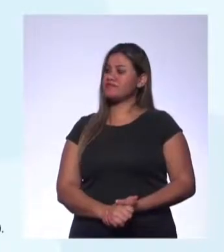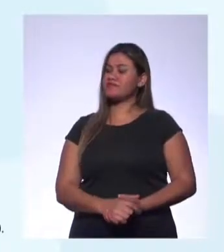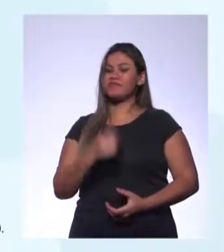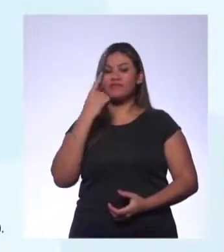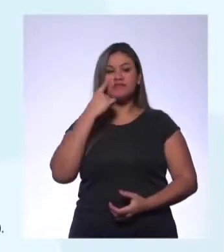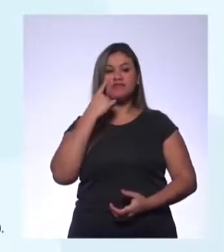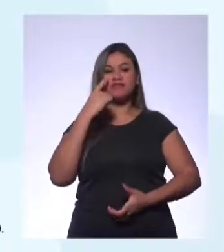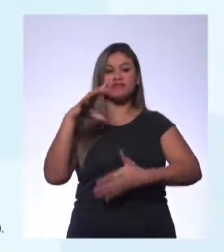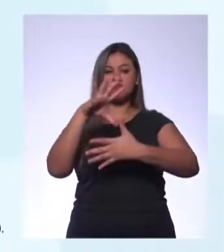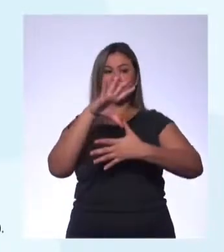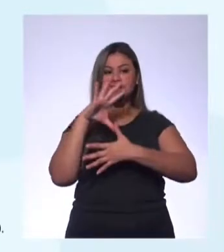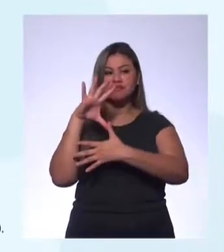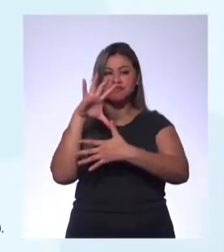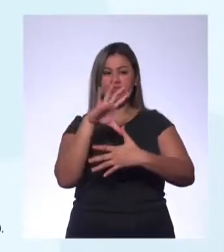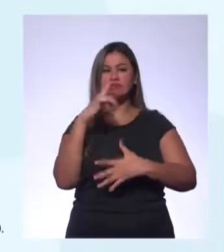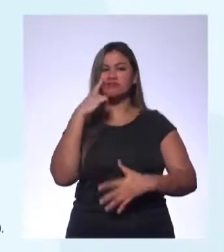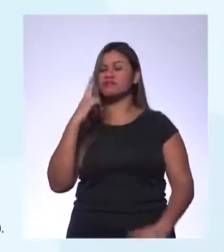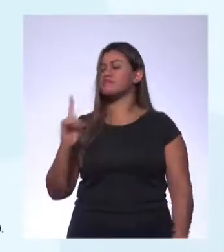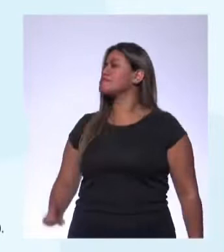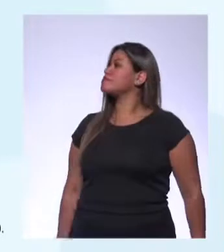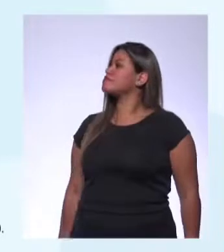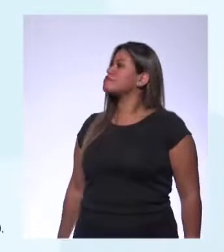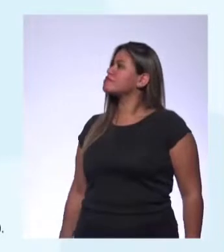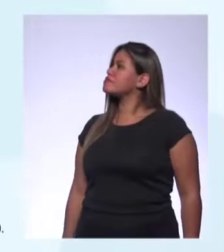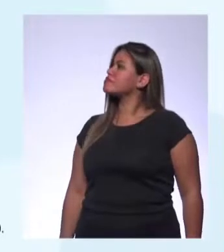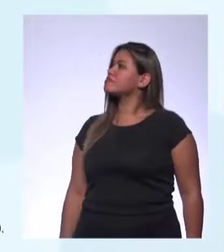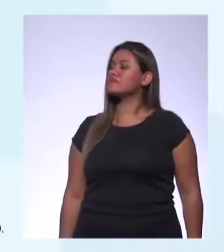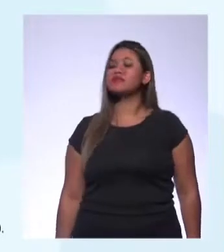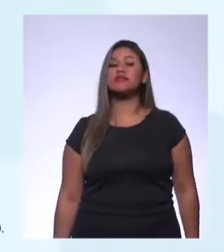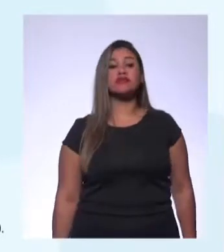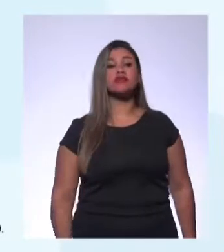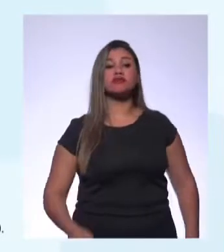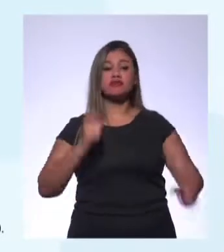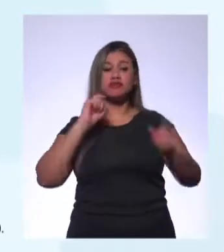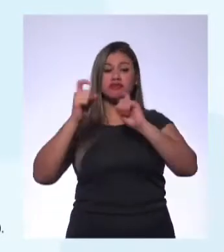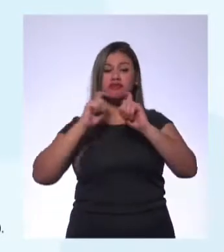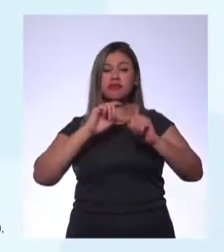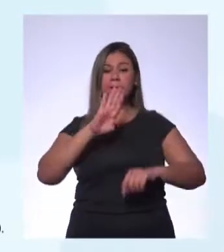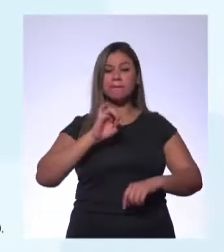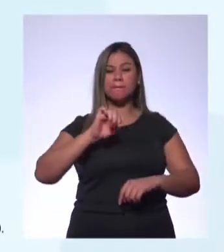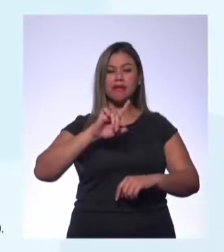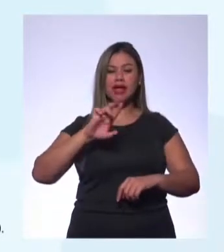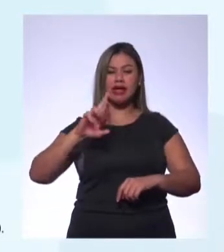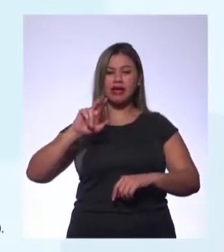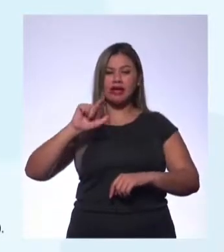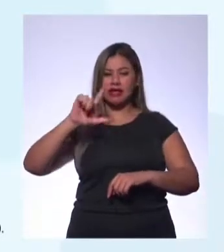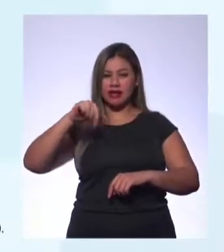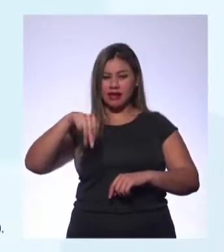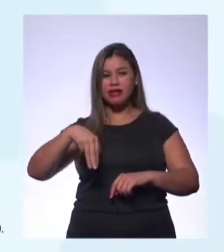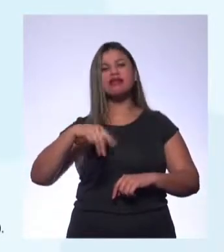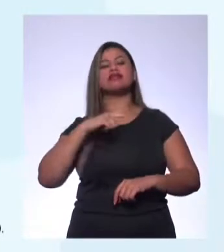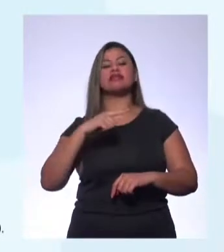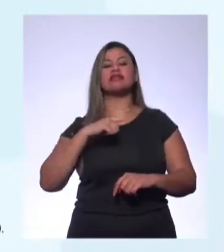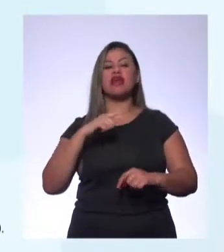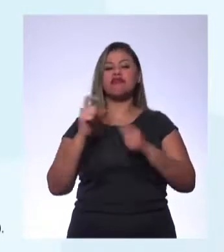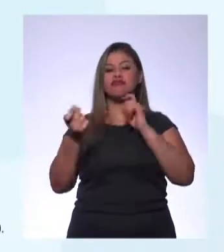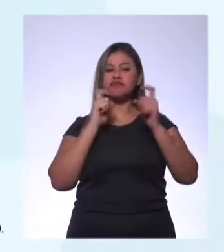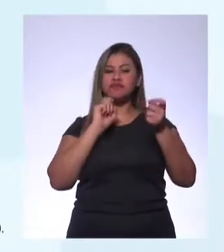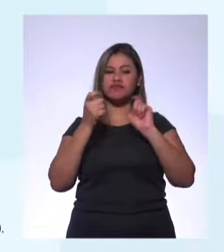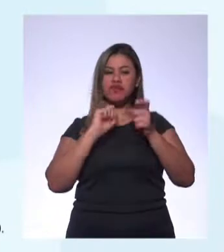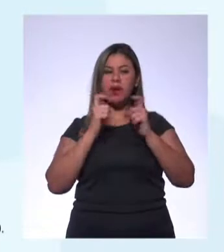para vocês agora, que na Conferência de Berlim, nós tivemos a reunião aí dessas